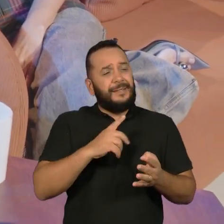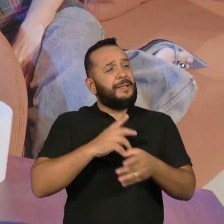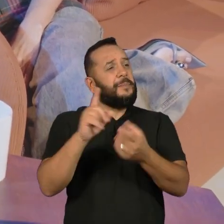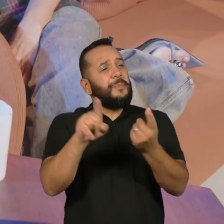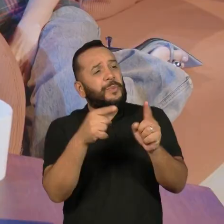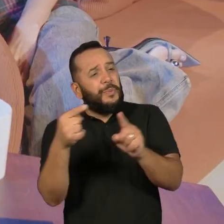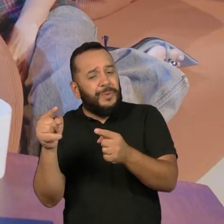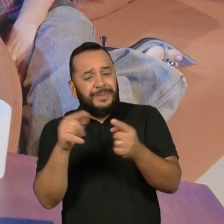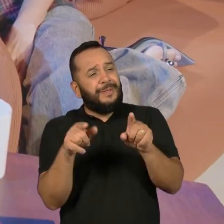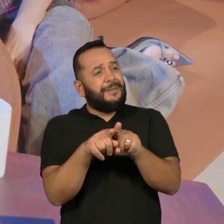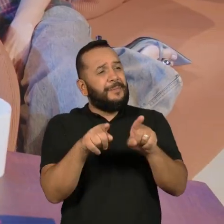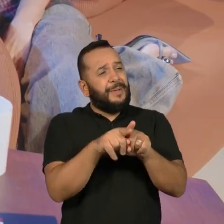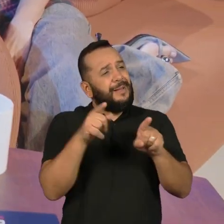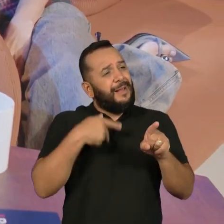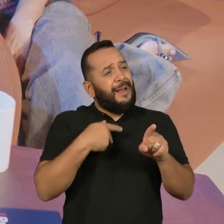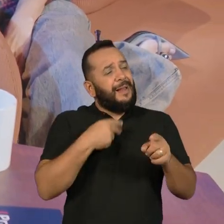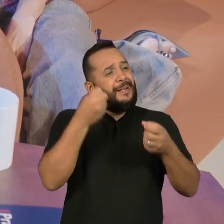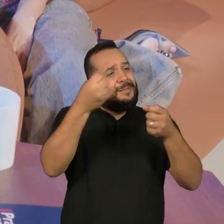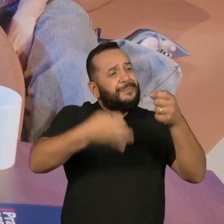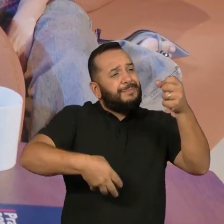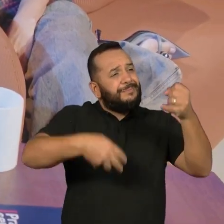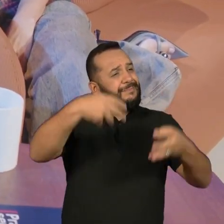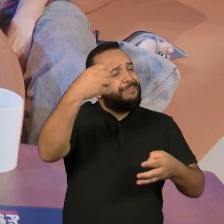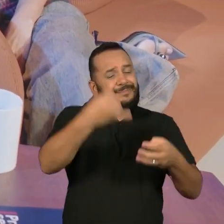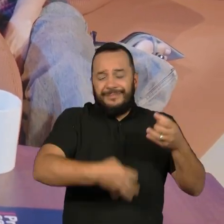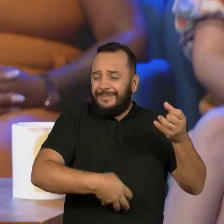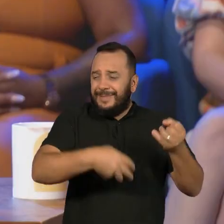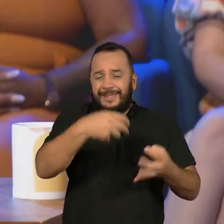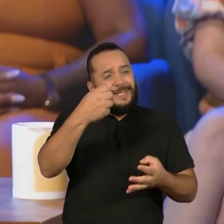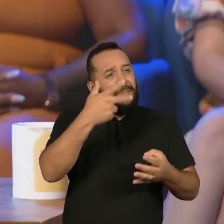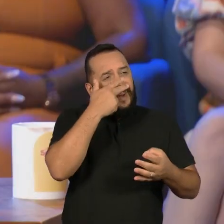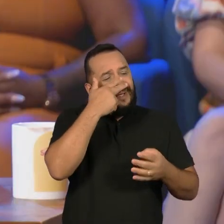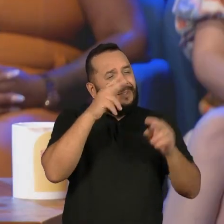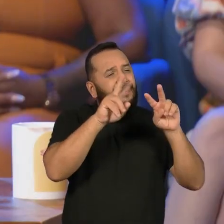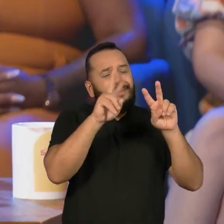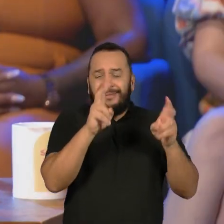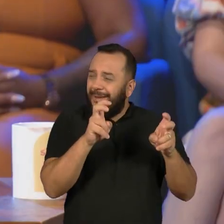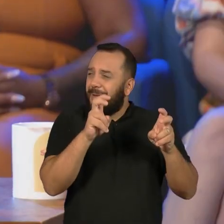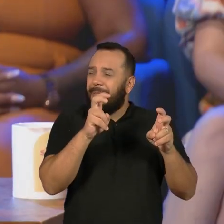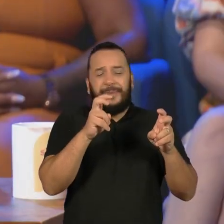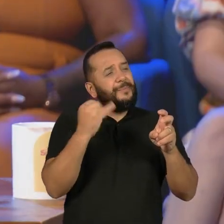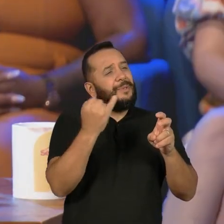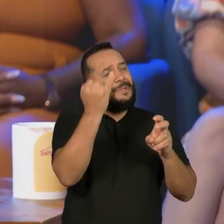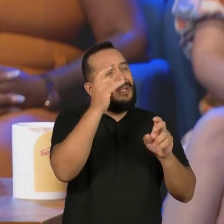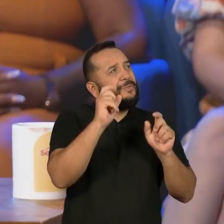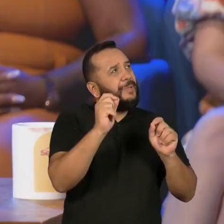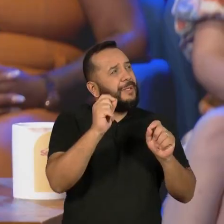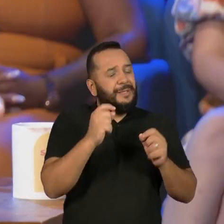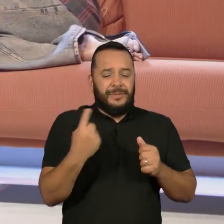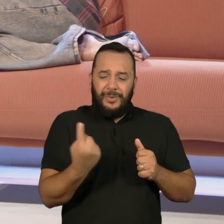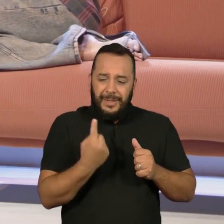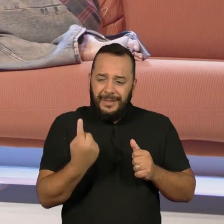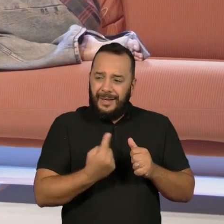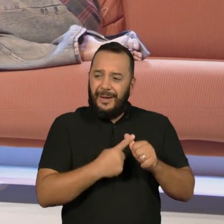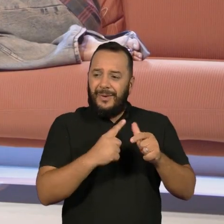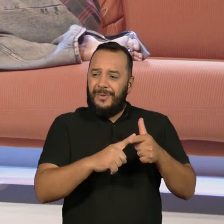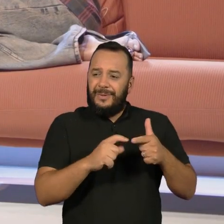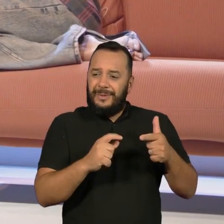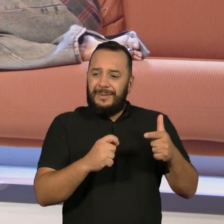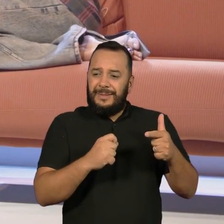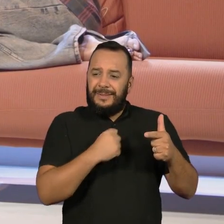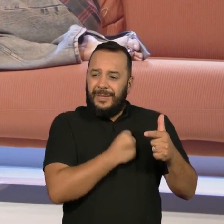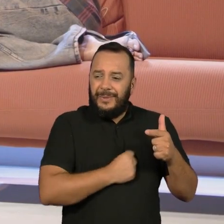o que ela diz, é a profundidade, é a capacidade que ela tem de pensar em temas como a solidão, como a saudade, como a tristeza. É